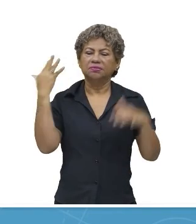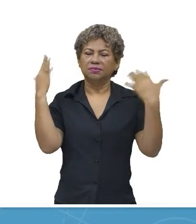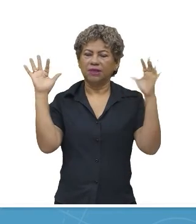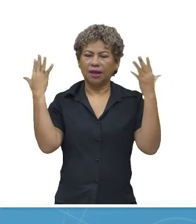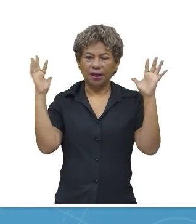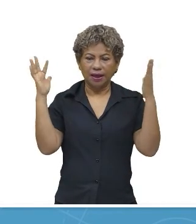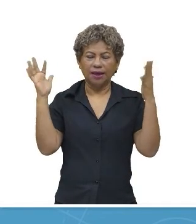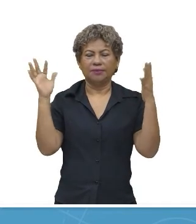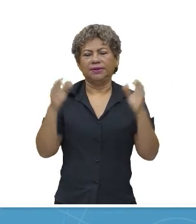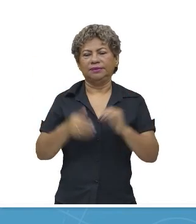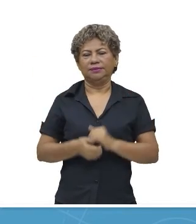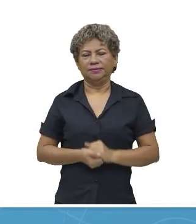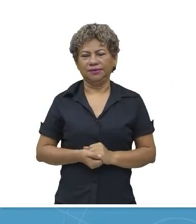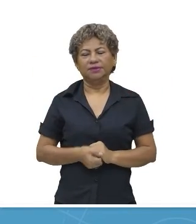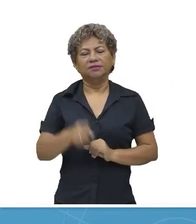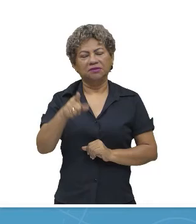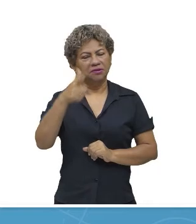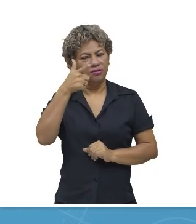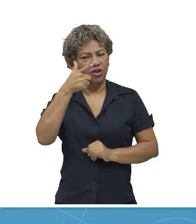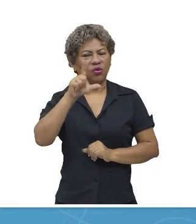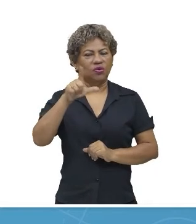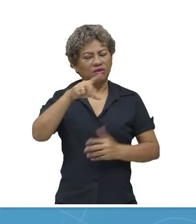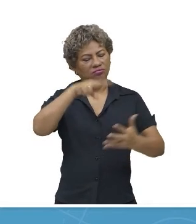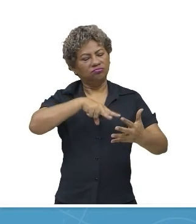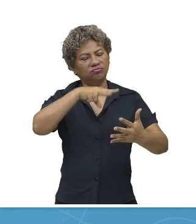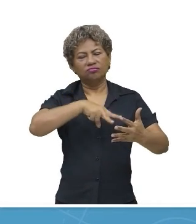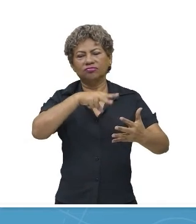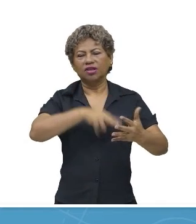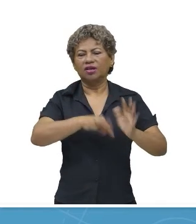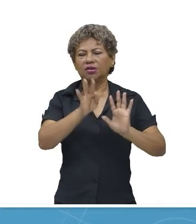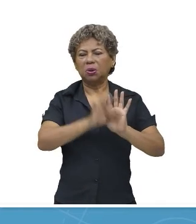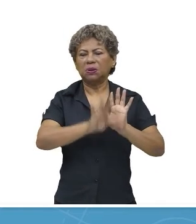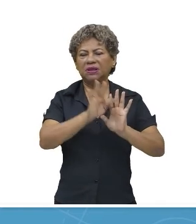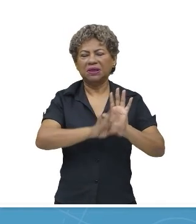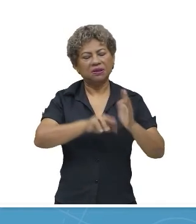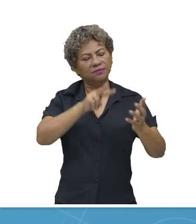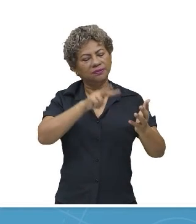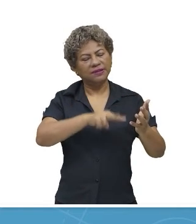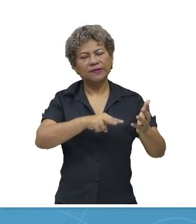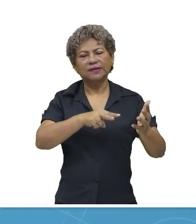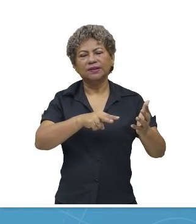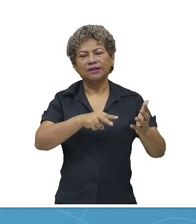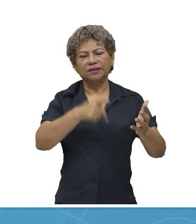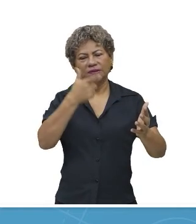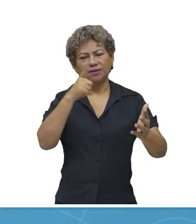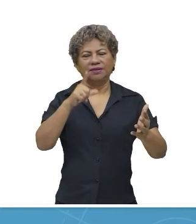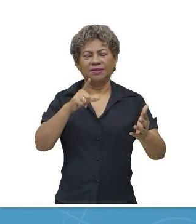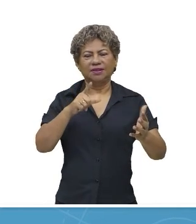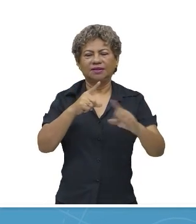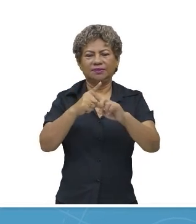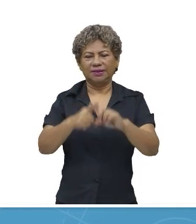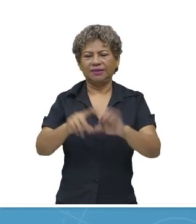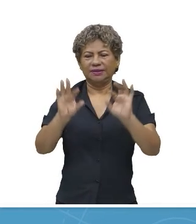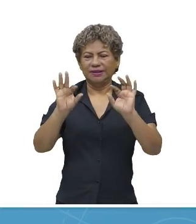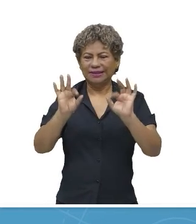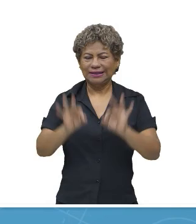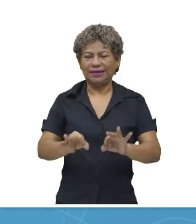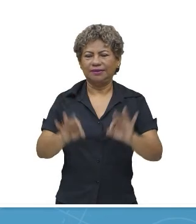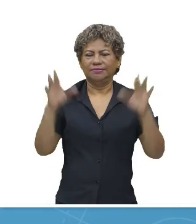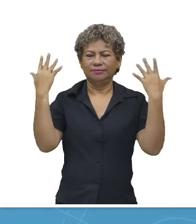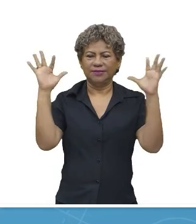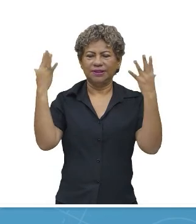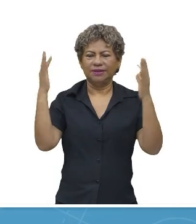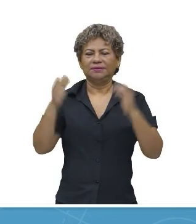nenhuma conta para fazer. E vocês conseguiram interpretar e chegar na resposta correta. Parabéns aí a você. Agora